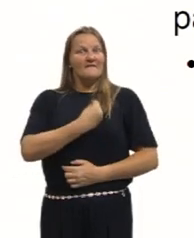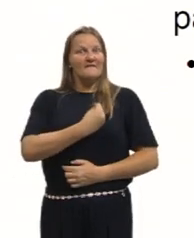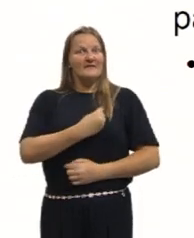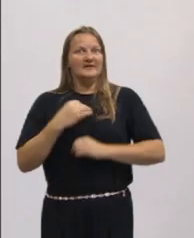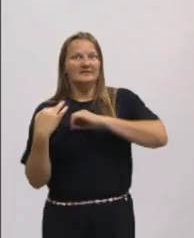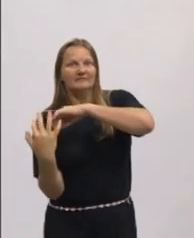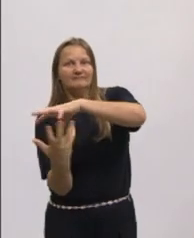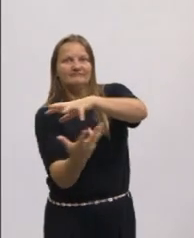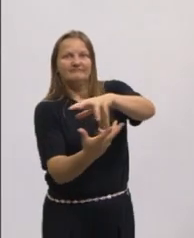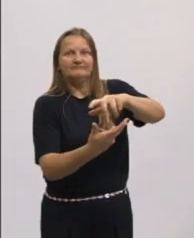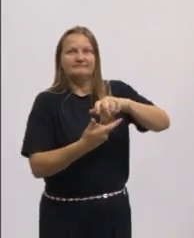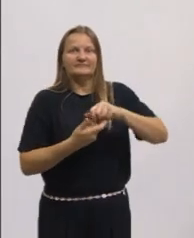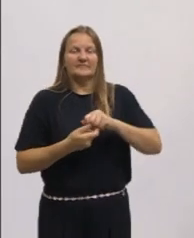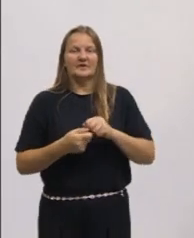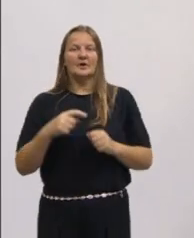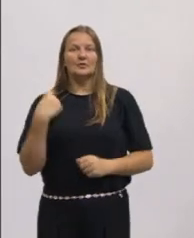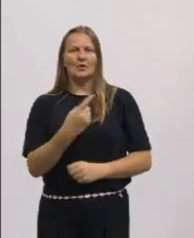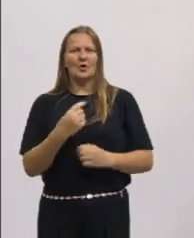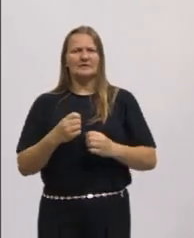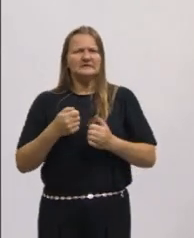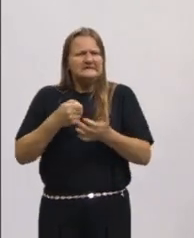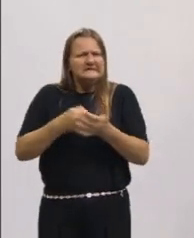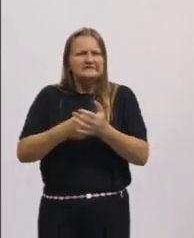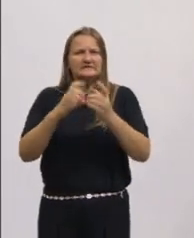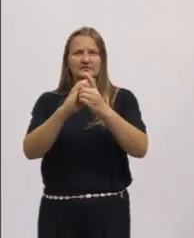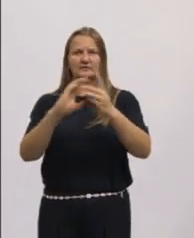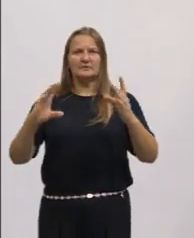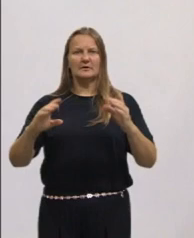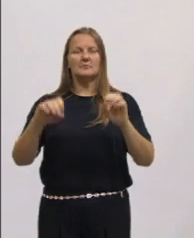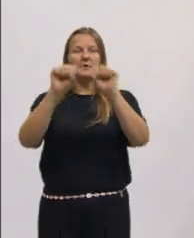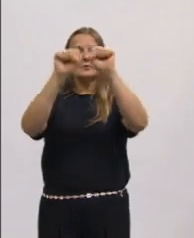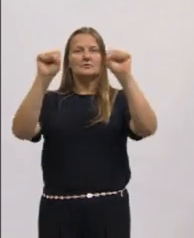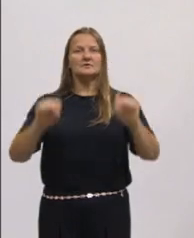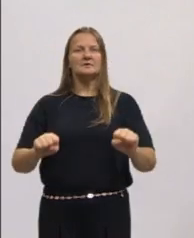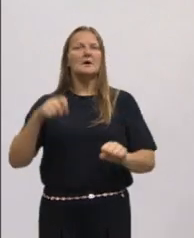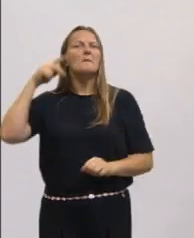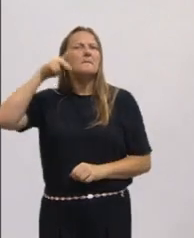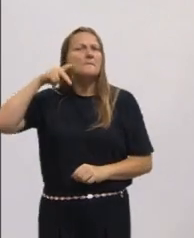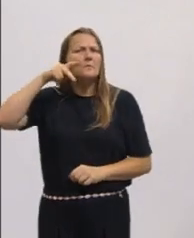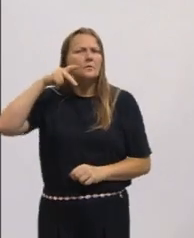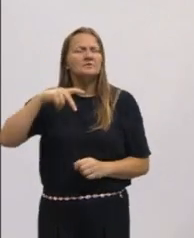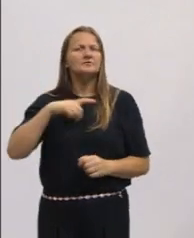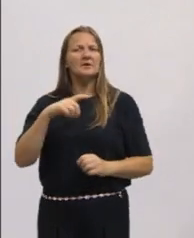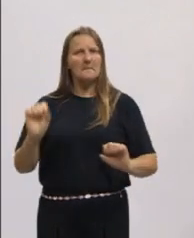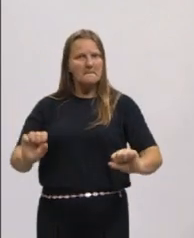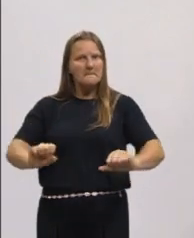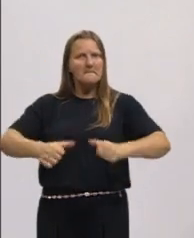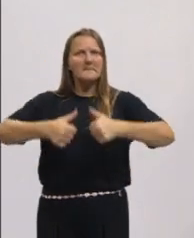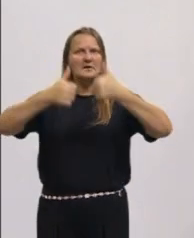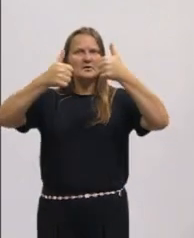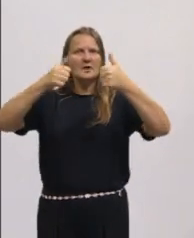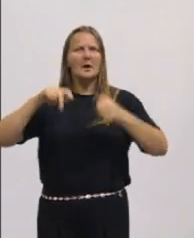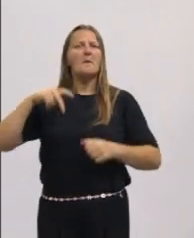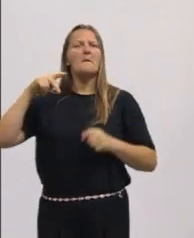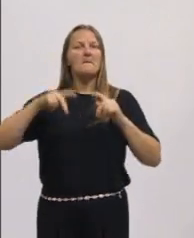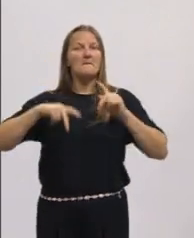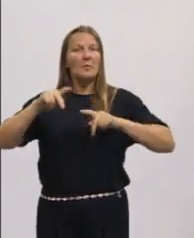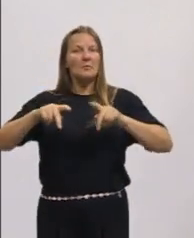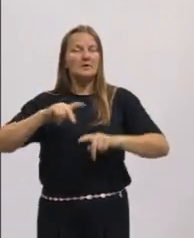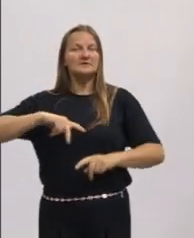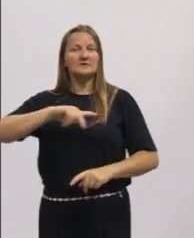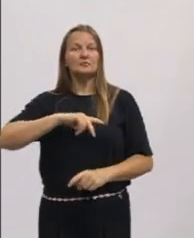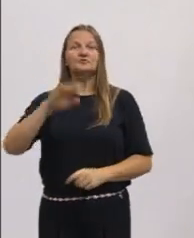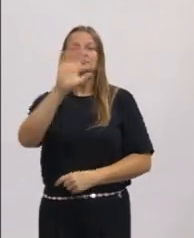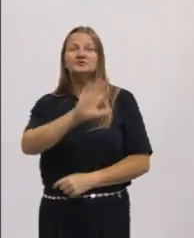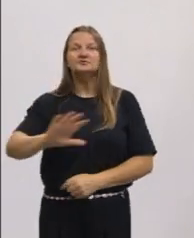a gente defende a democracia porque ela é o sistema político que traz melhorias para a população de uma forma geral e